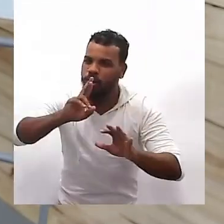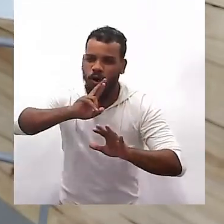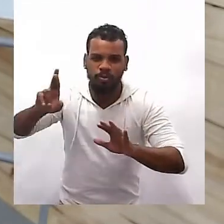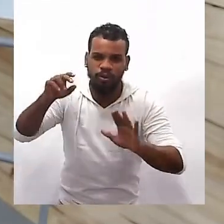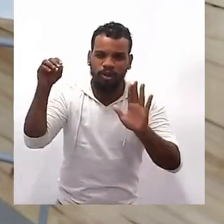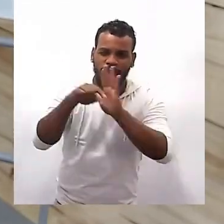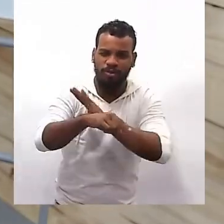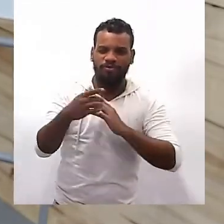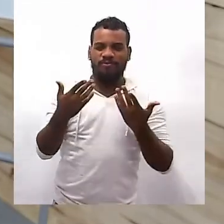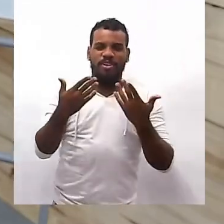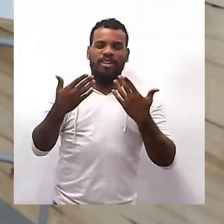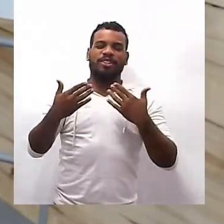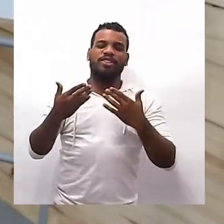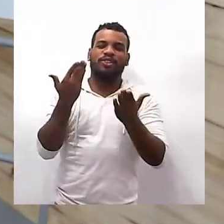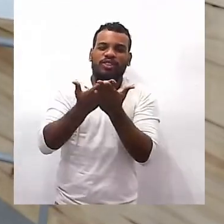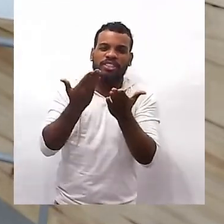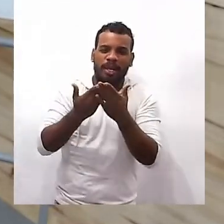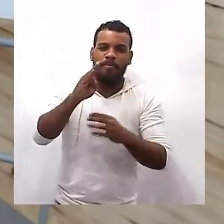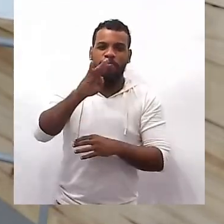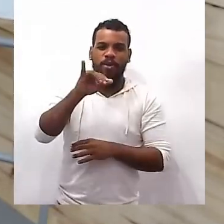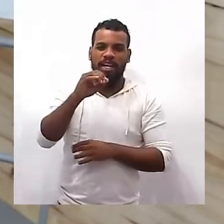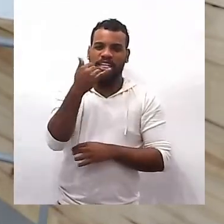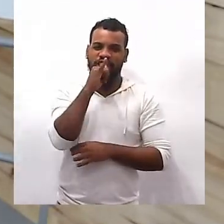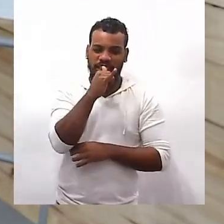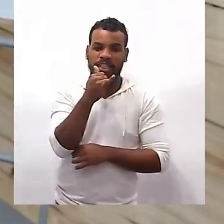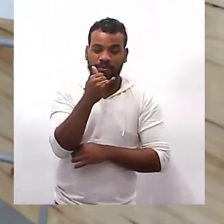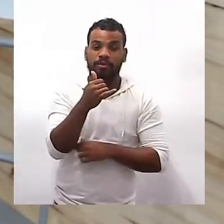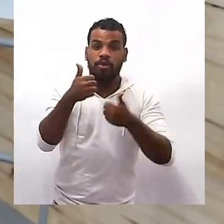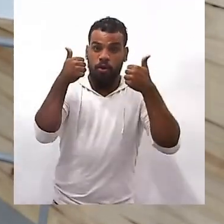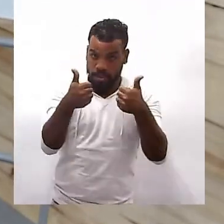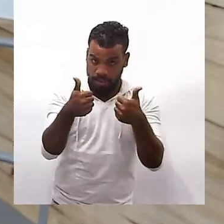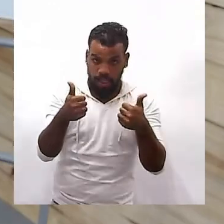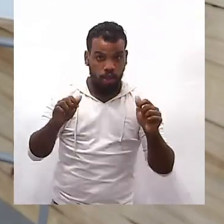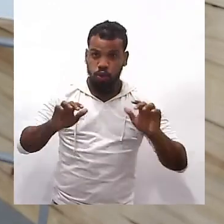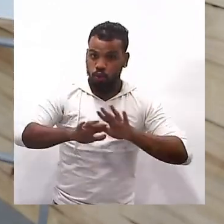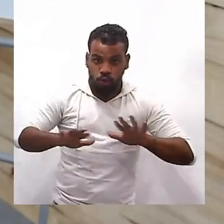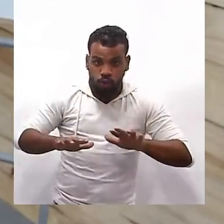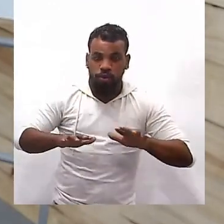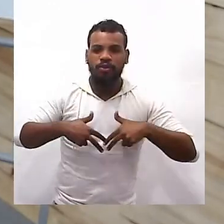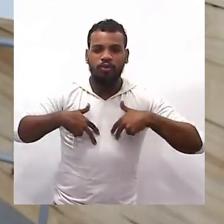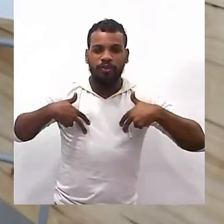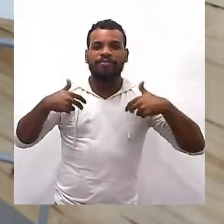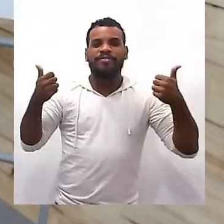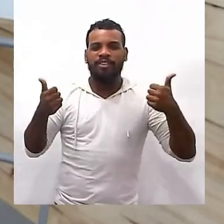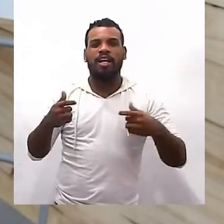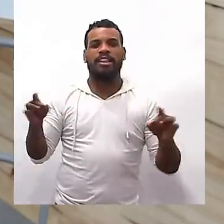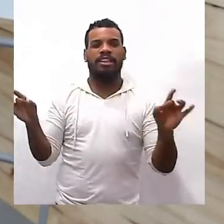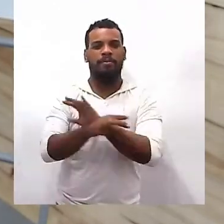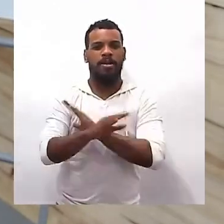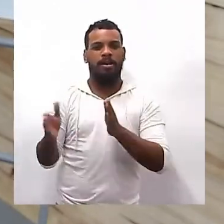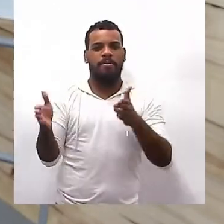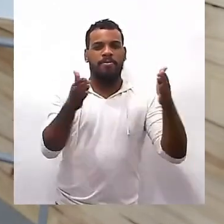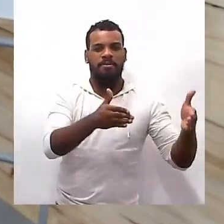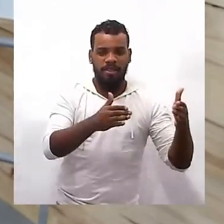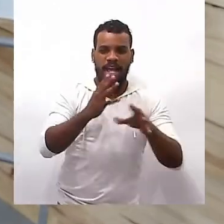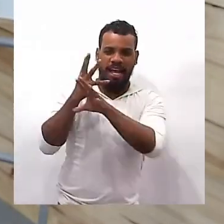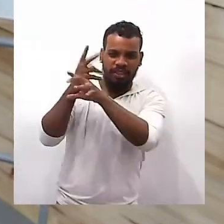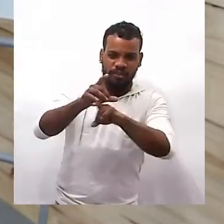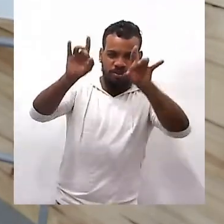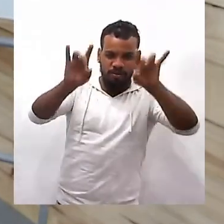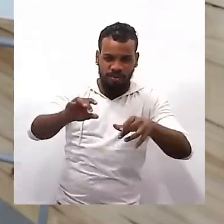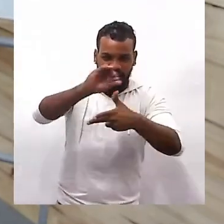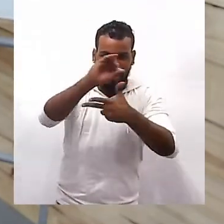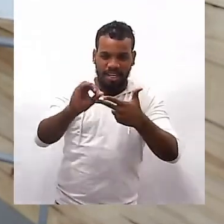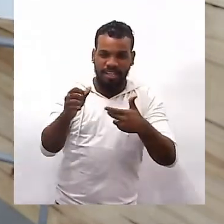misturando bioenergética e bioquímica, beleza? Tranquilo? Então, com isso, a gente termina aí nossa primeira parte dessa revisão especial pro